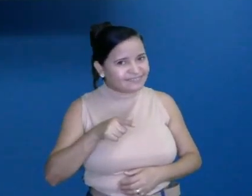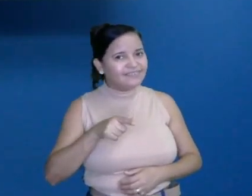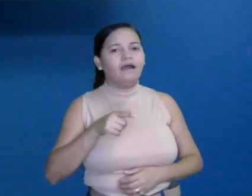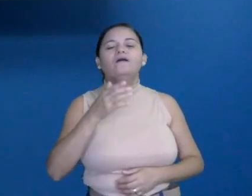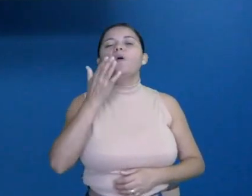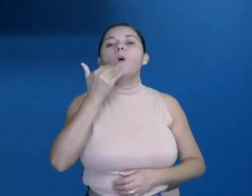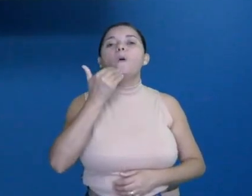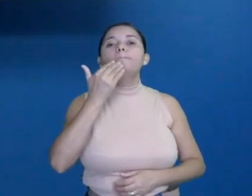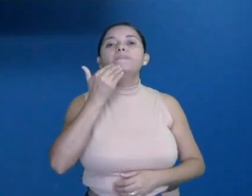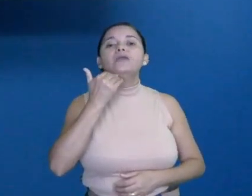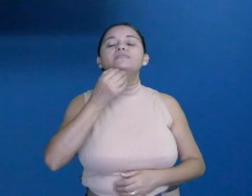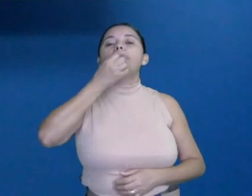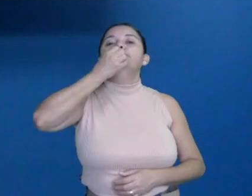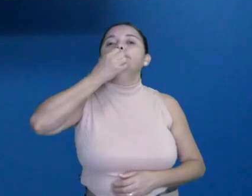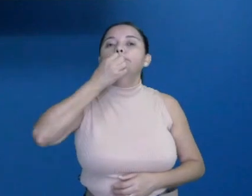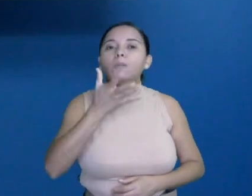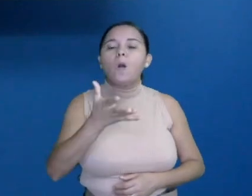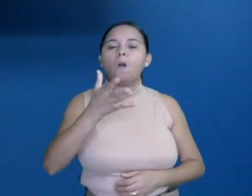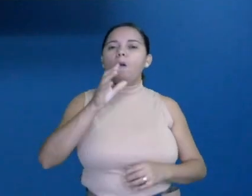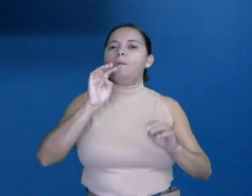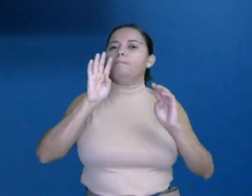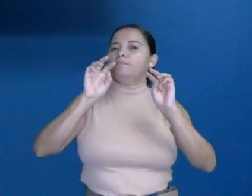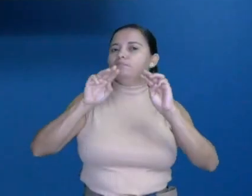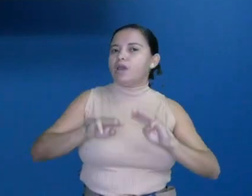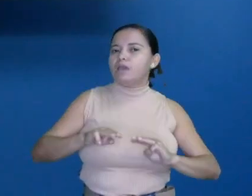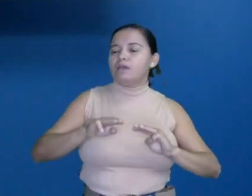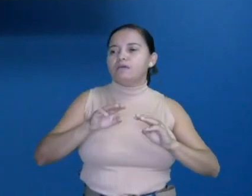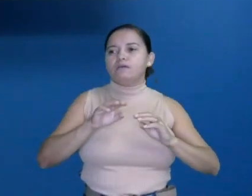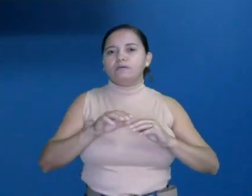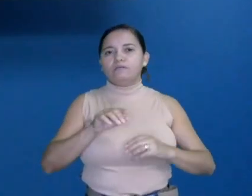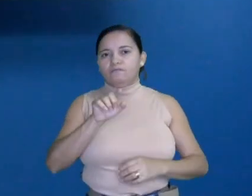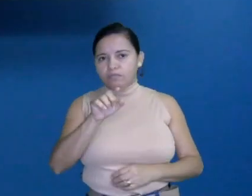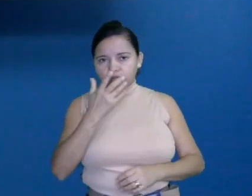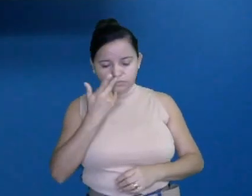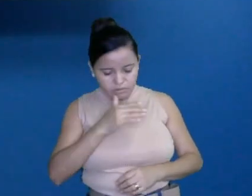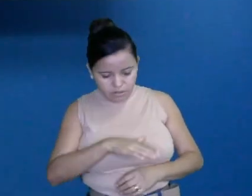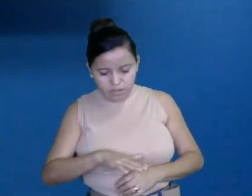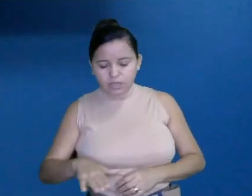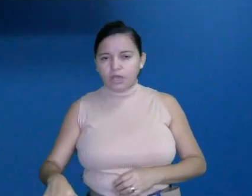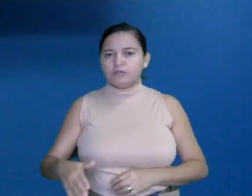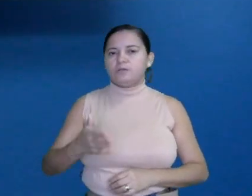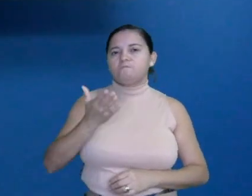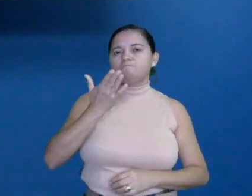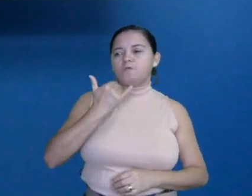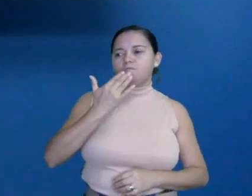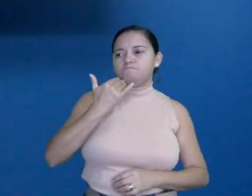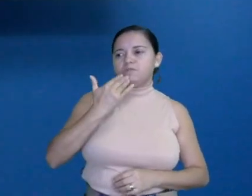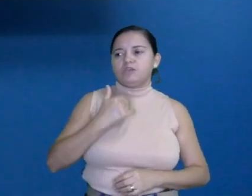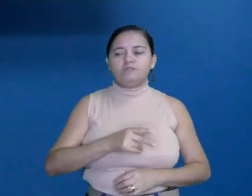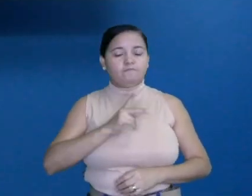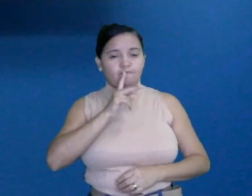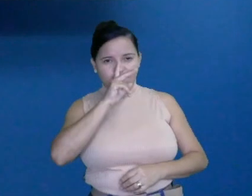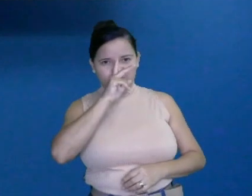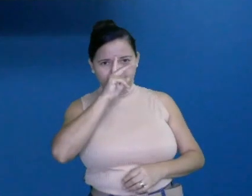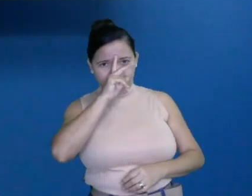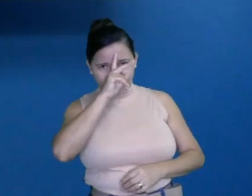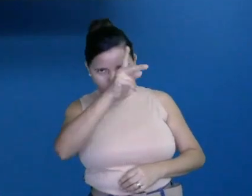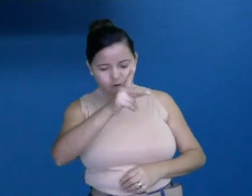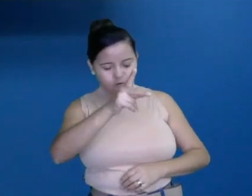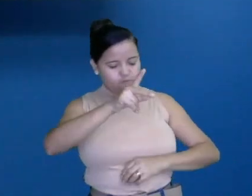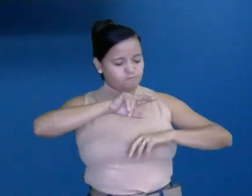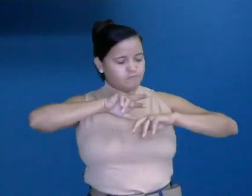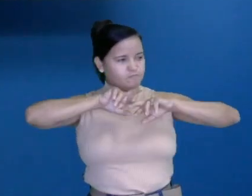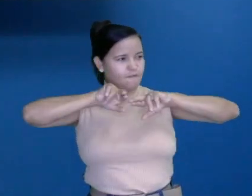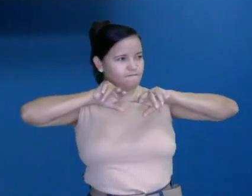se alimentar bem. Se você for uma criança que tem uma alimentação saudável, balanceada, que nós vamos aprender